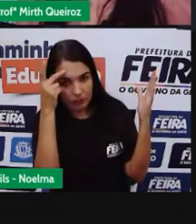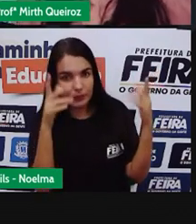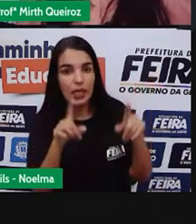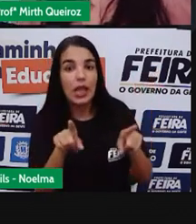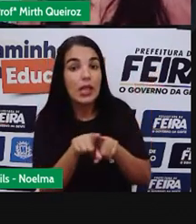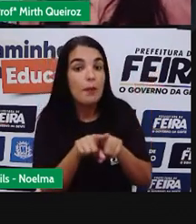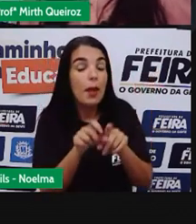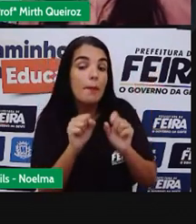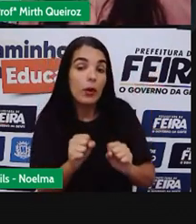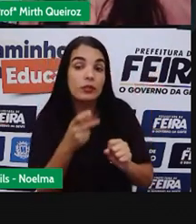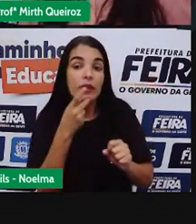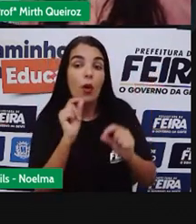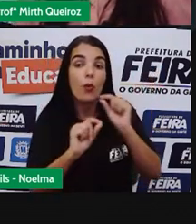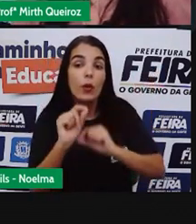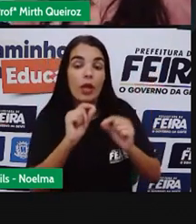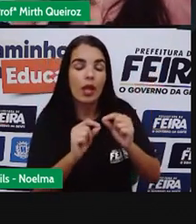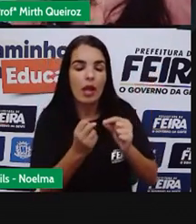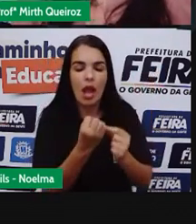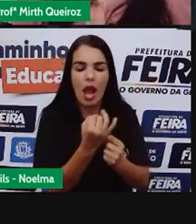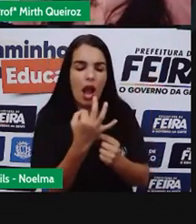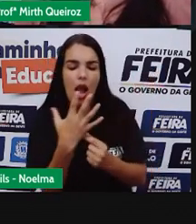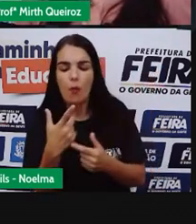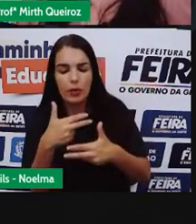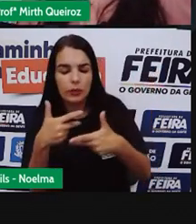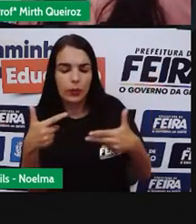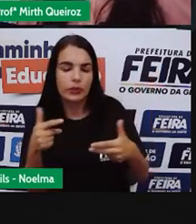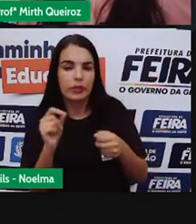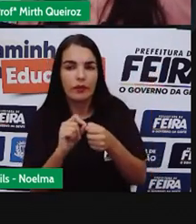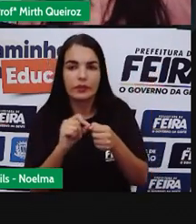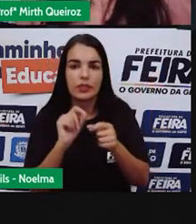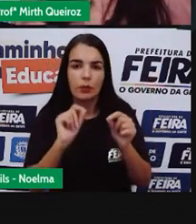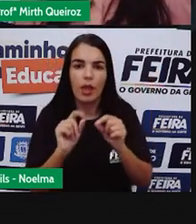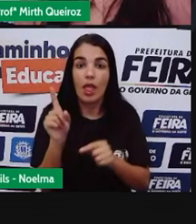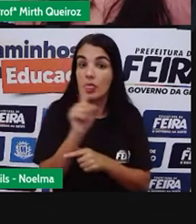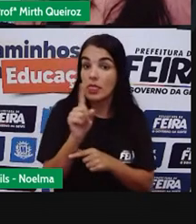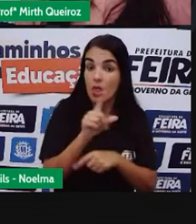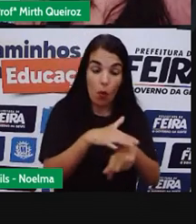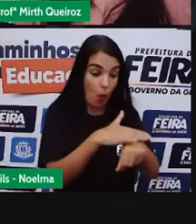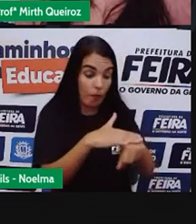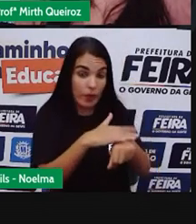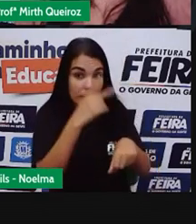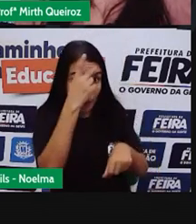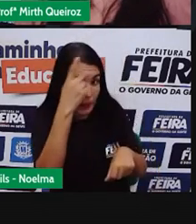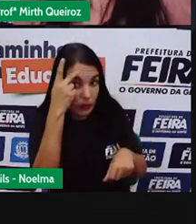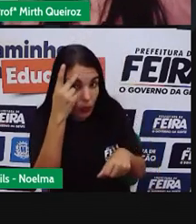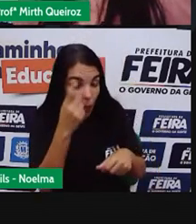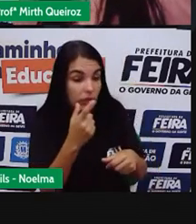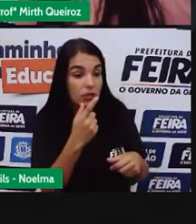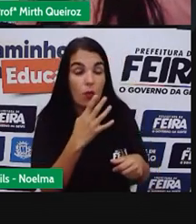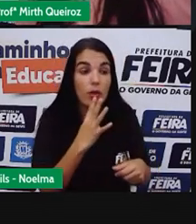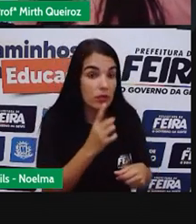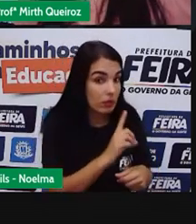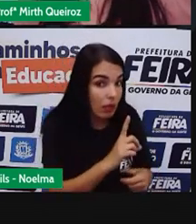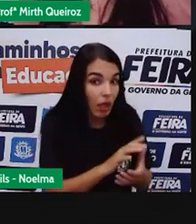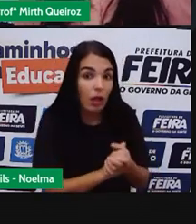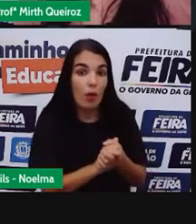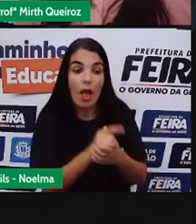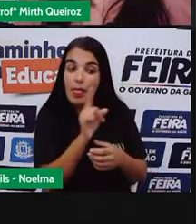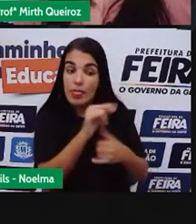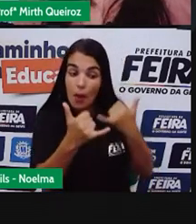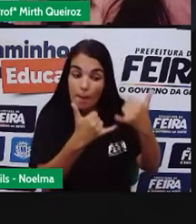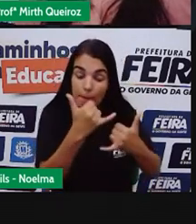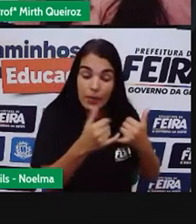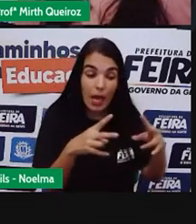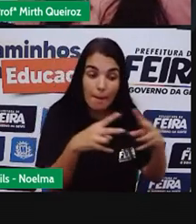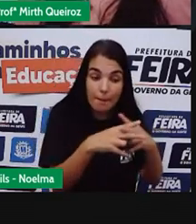ser utilizado também para fazer uma listagem. Quero lhe dizer algumas coisas. Não converse com pessoas estranhas, não brigue com seus